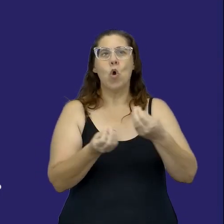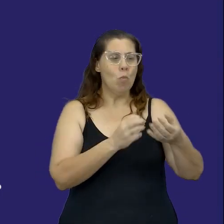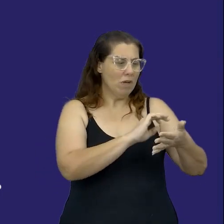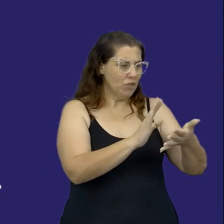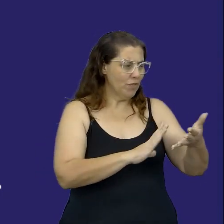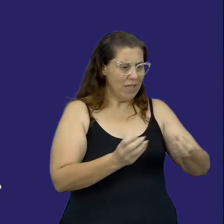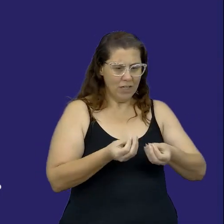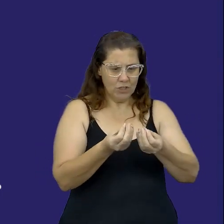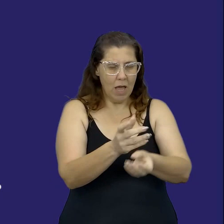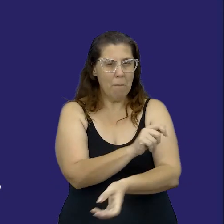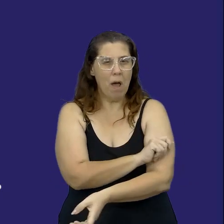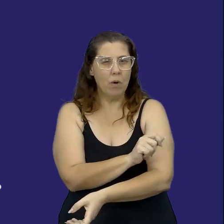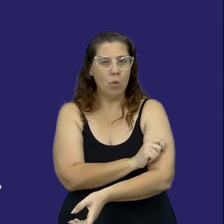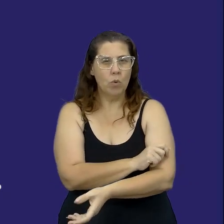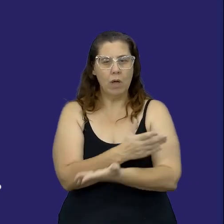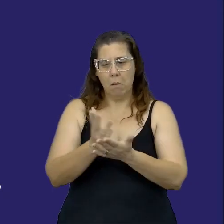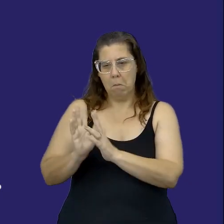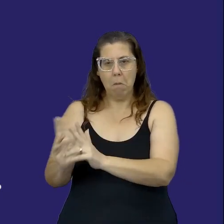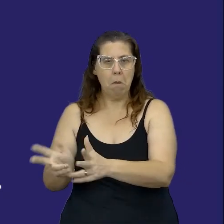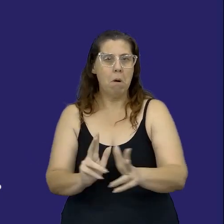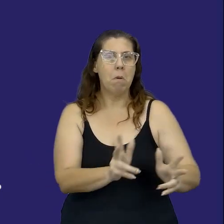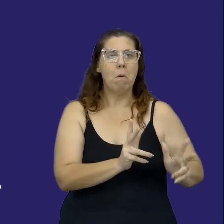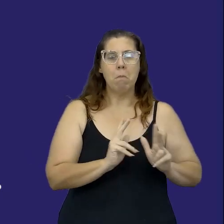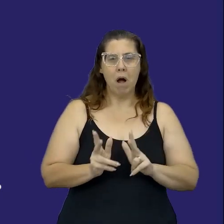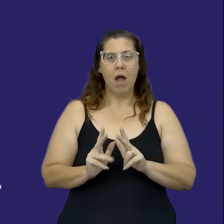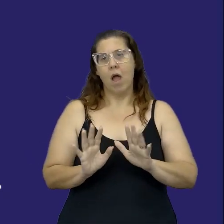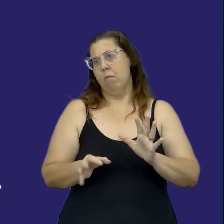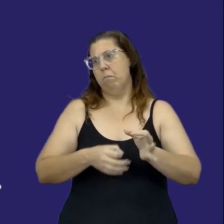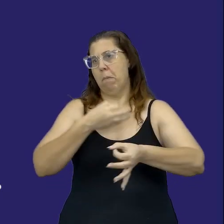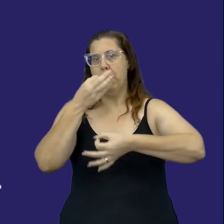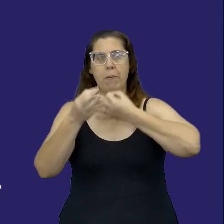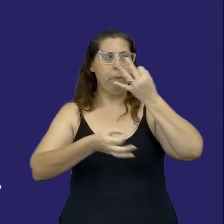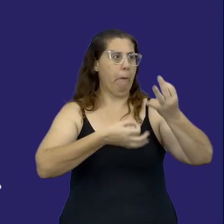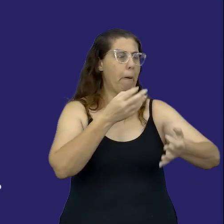atividade? Né, já surgem várias opções, né, várias